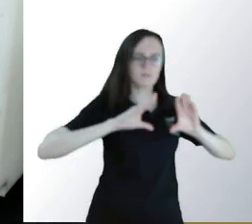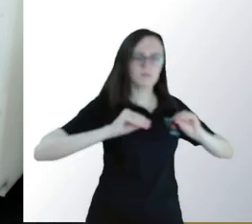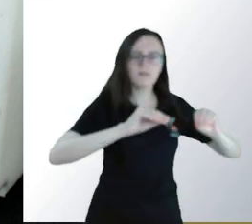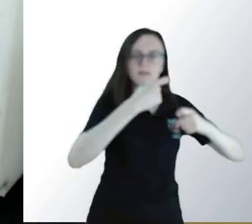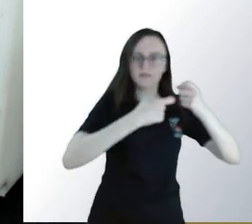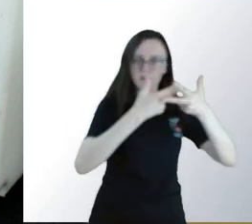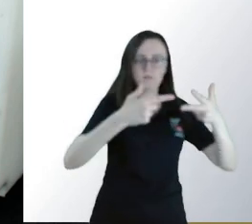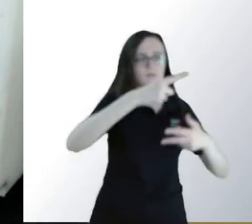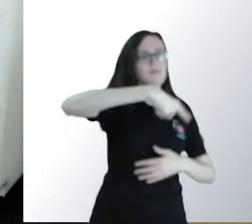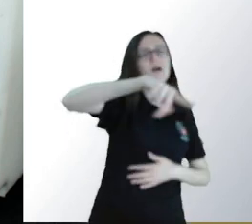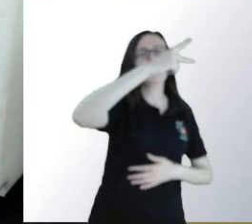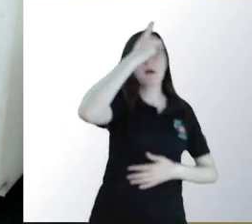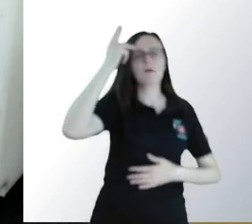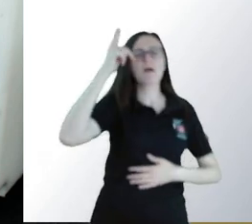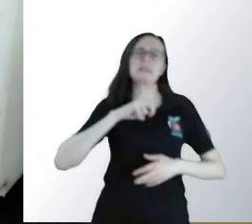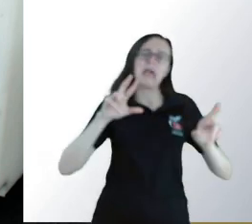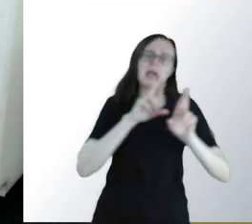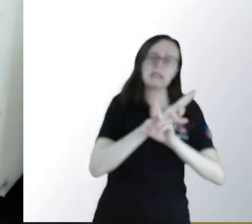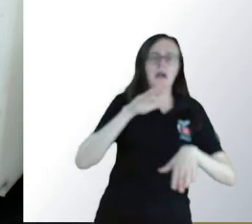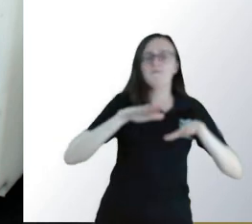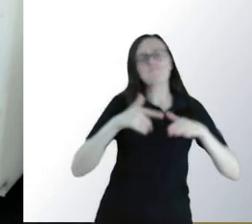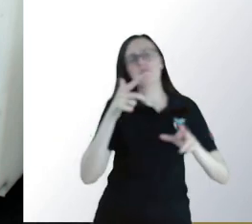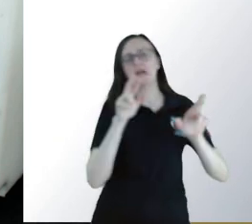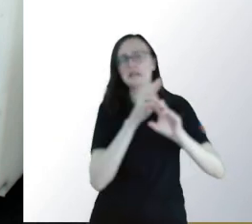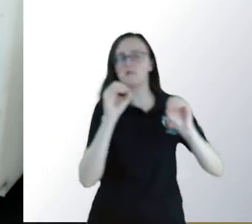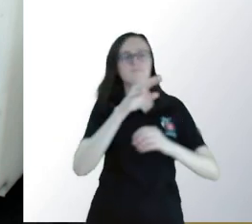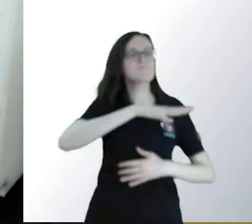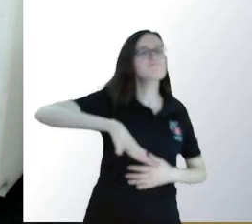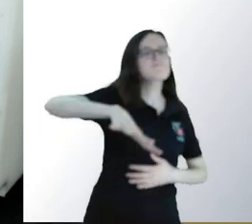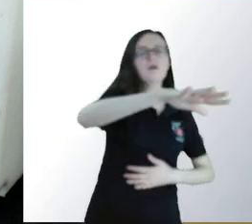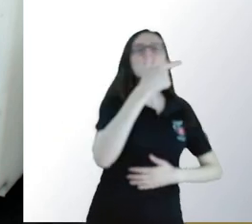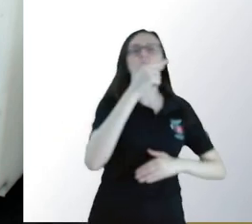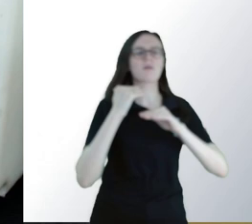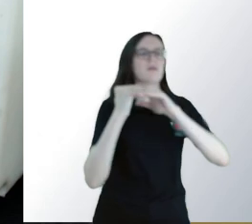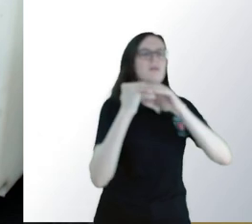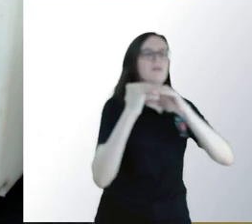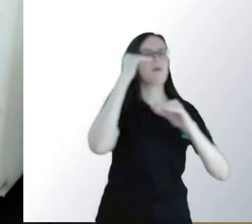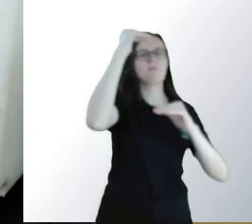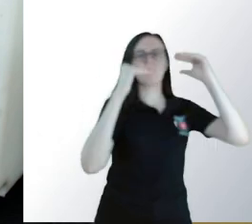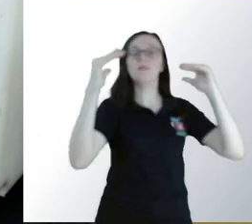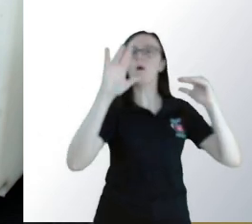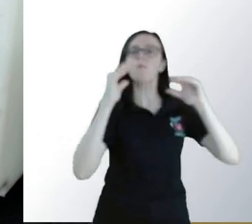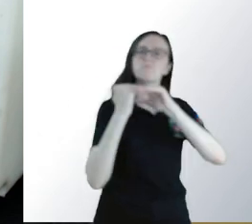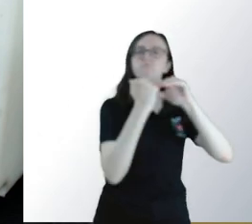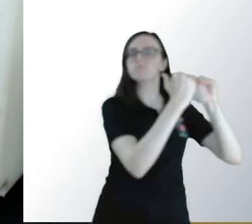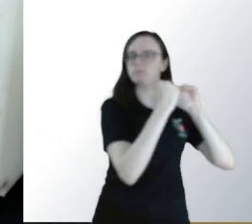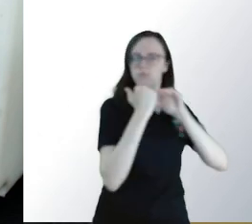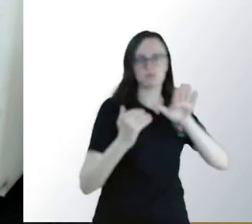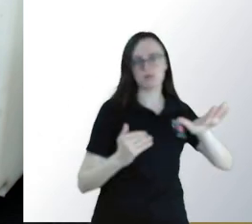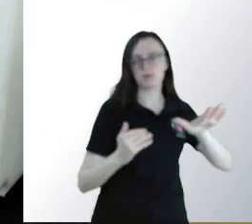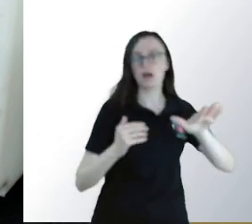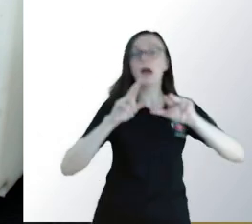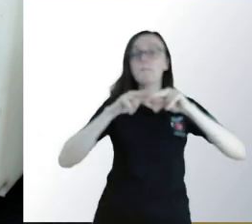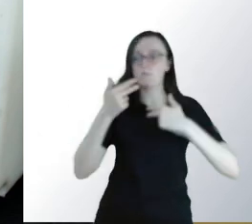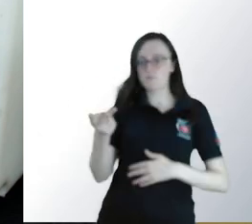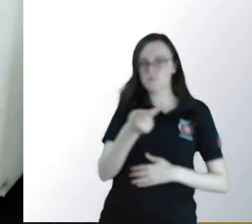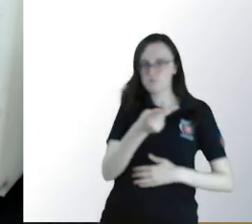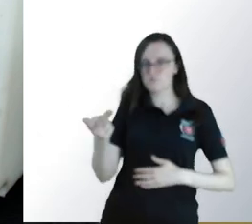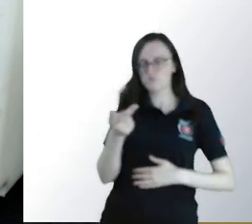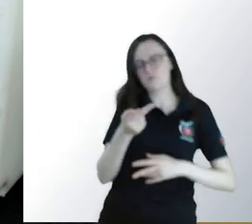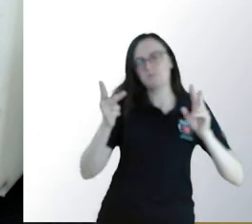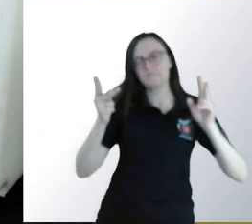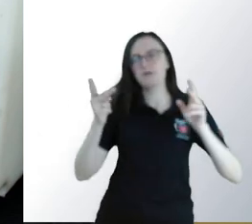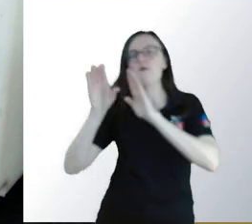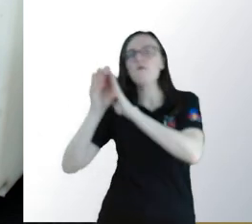algum vínculo ou não, mas sem essa relação de poder. E em relação à pena, a importunação sexual tem uma pena